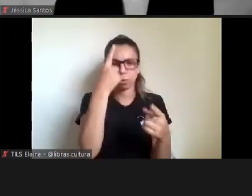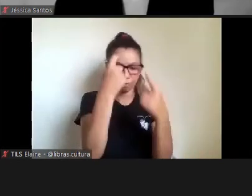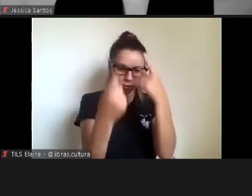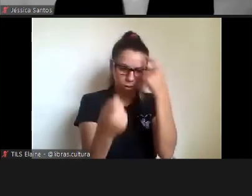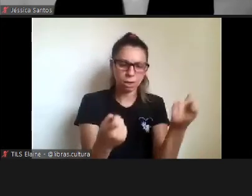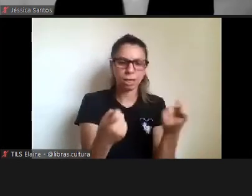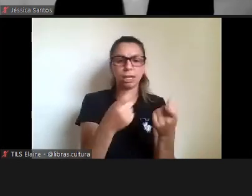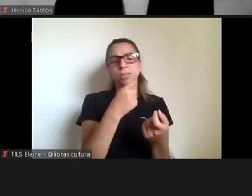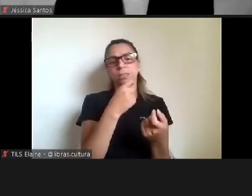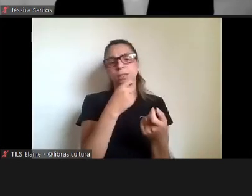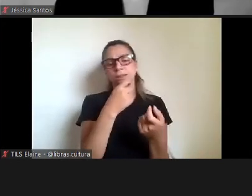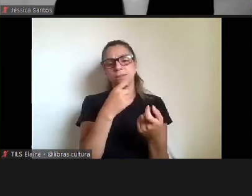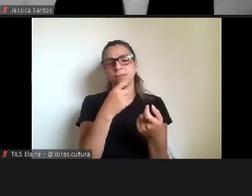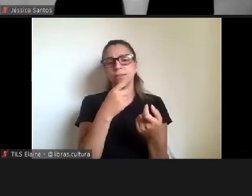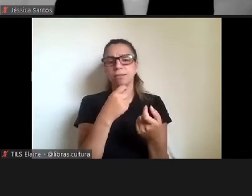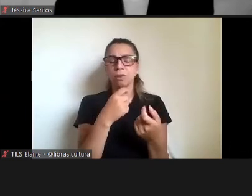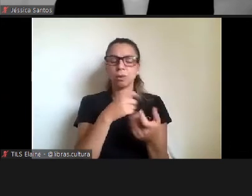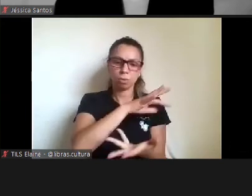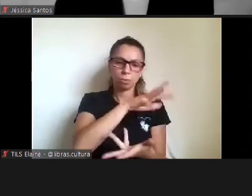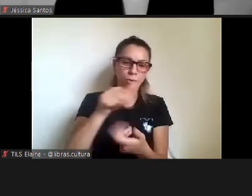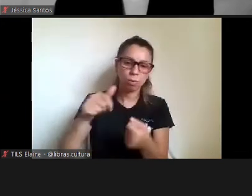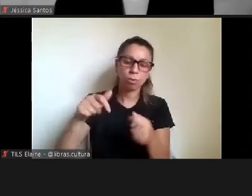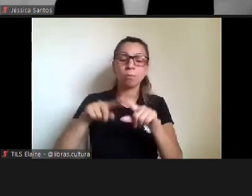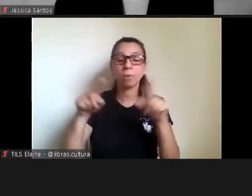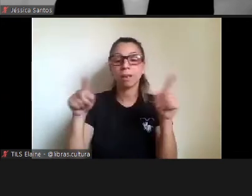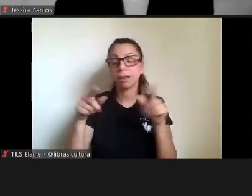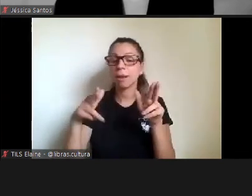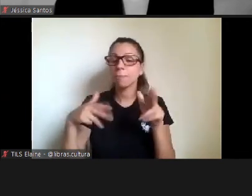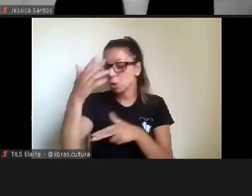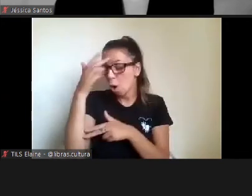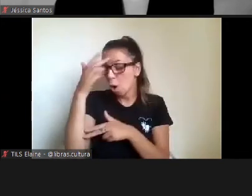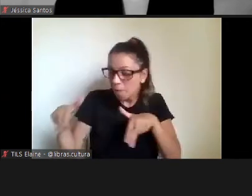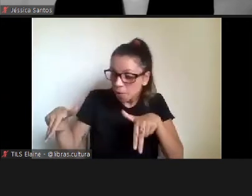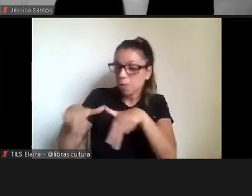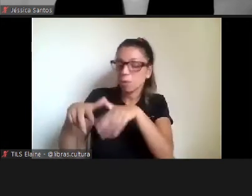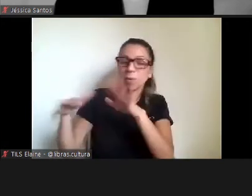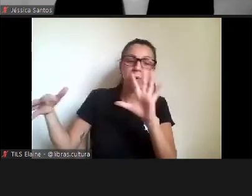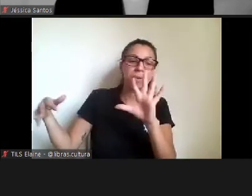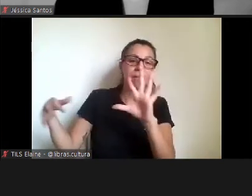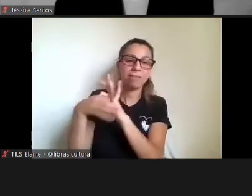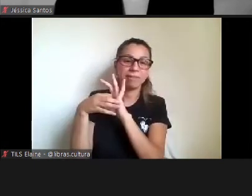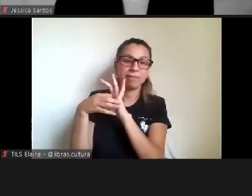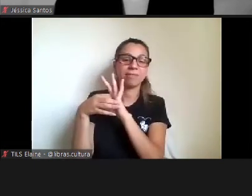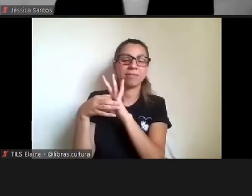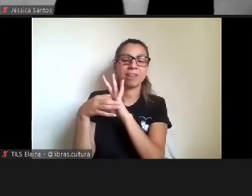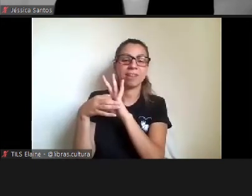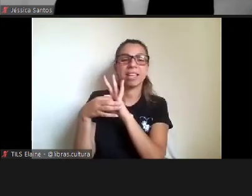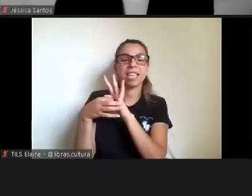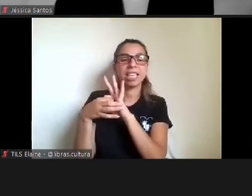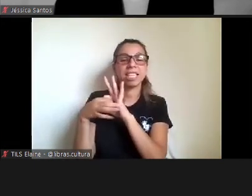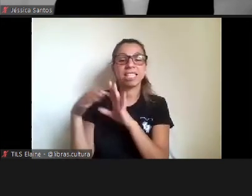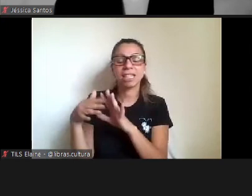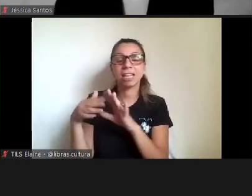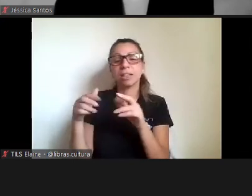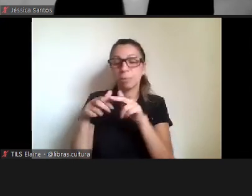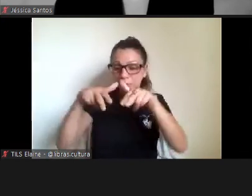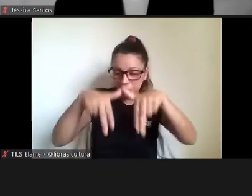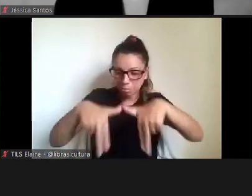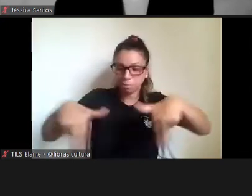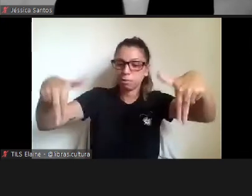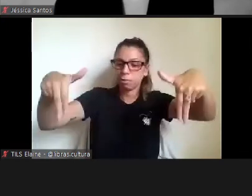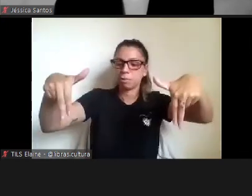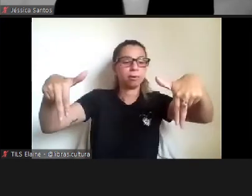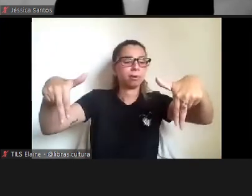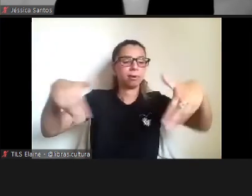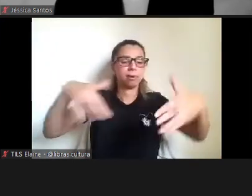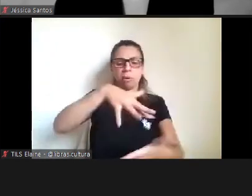natureza. Então, os ombros se encostaram por sobrevivência, e no dia que os ombros se desencostarem, o